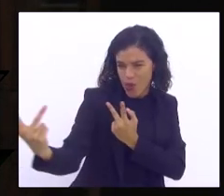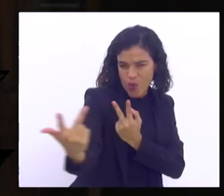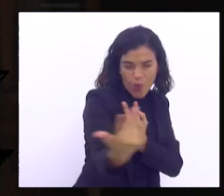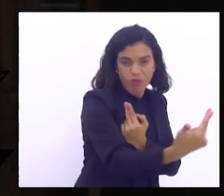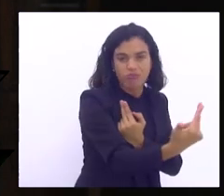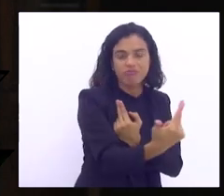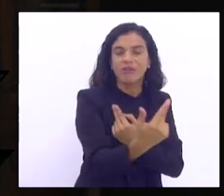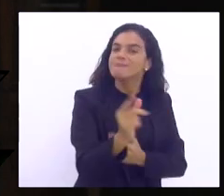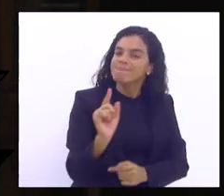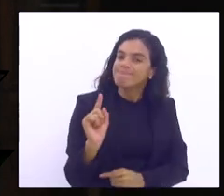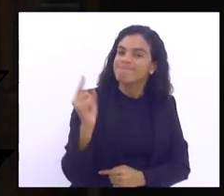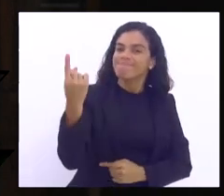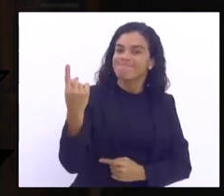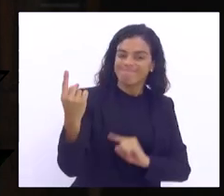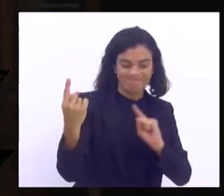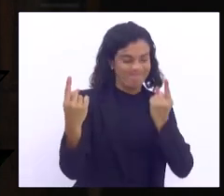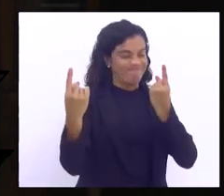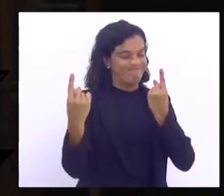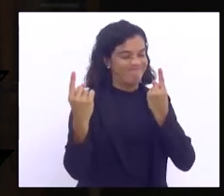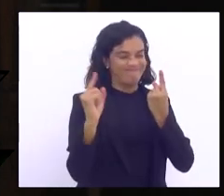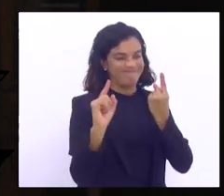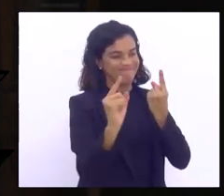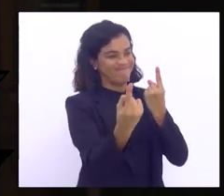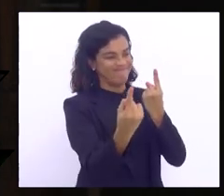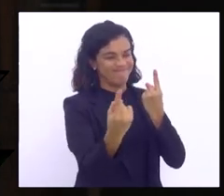Somos únicos no mundo.